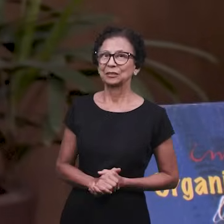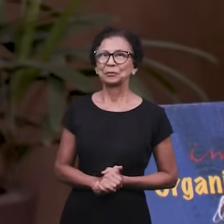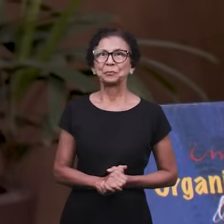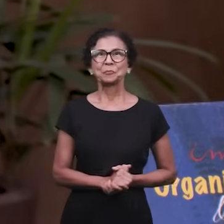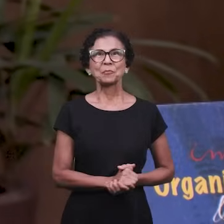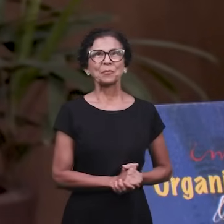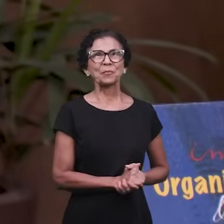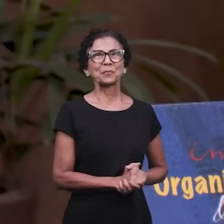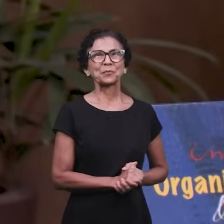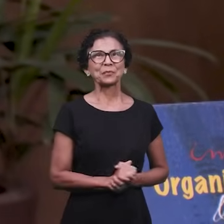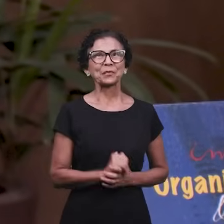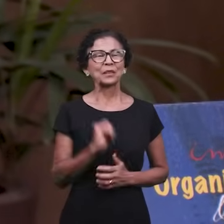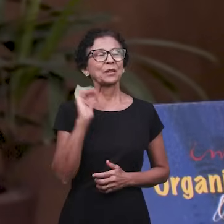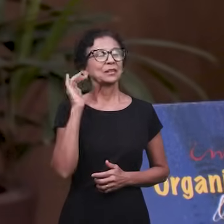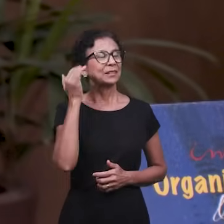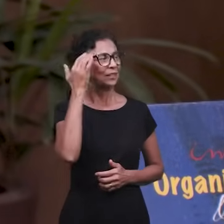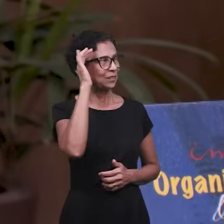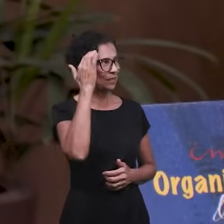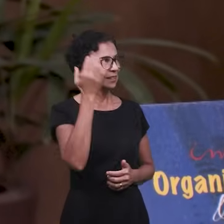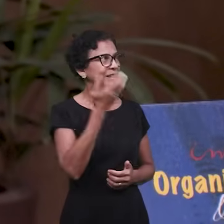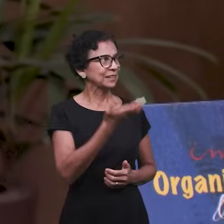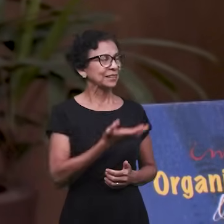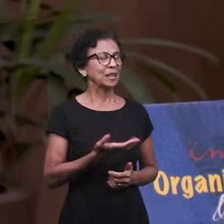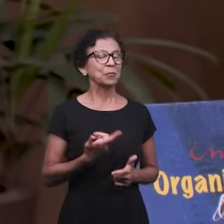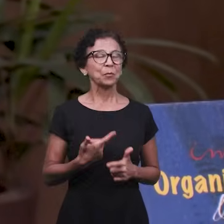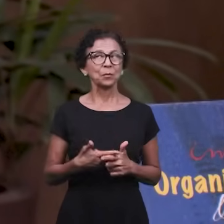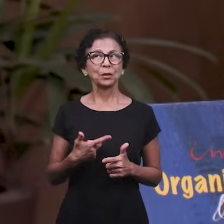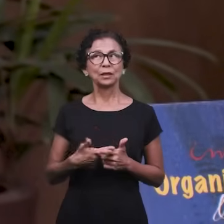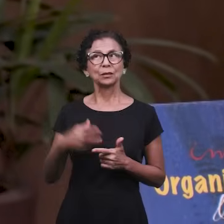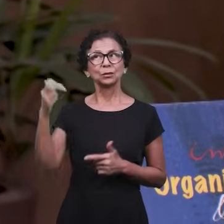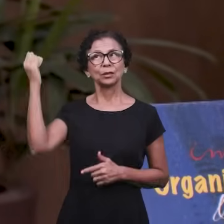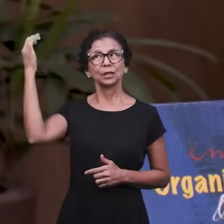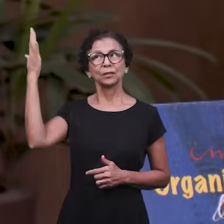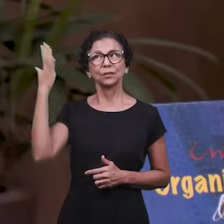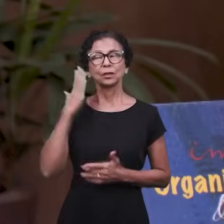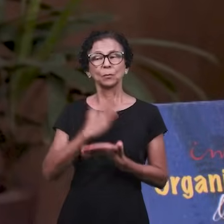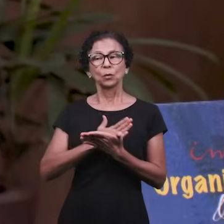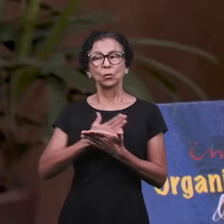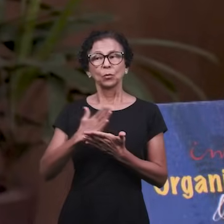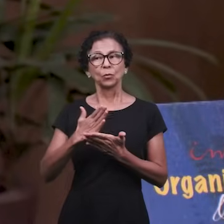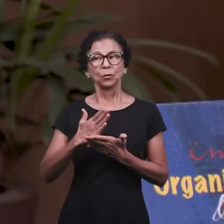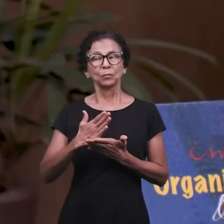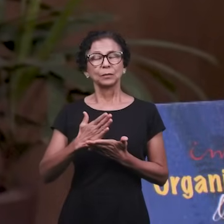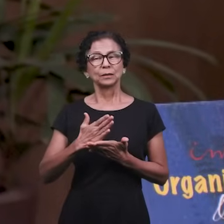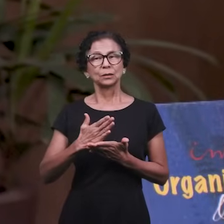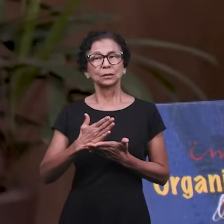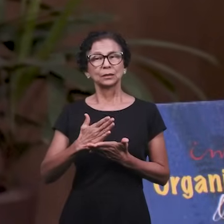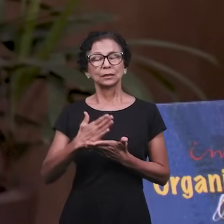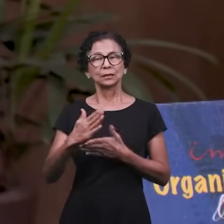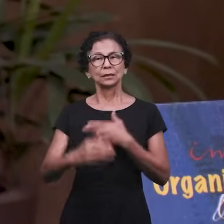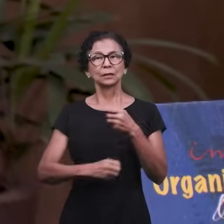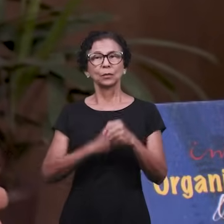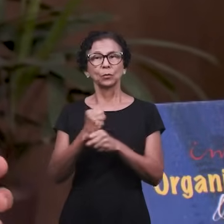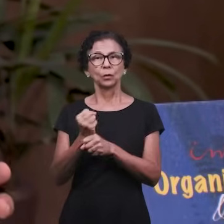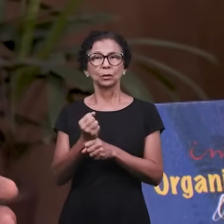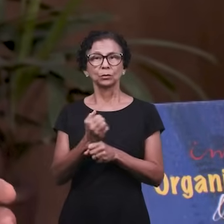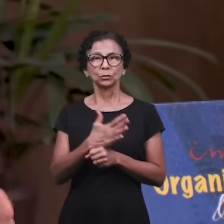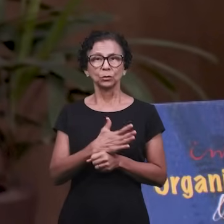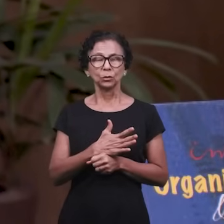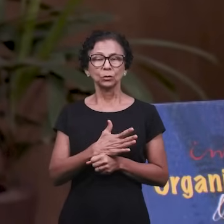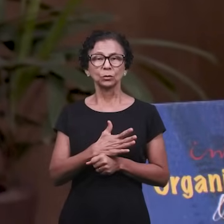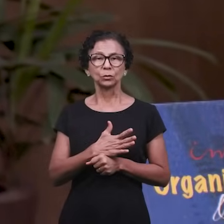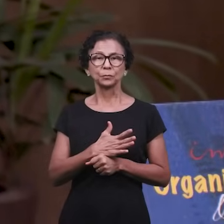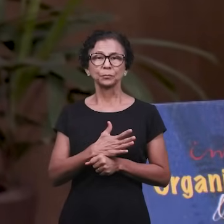bem, né, Fernanda, por que o Senhor tem nos orientado a começar o ano trabalhando o estudo da Bíblia em